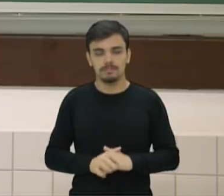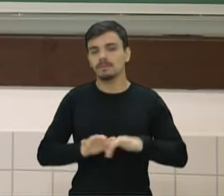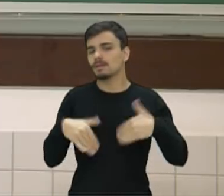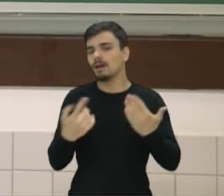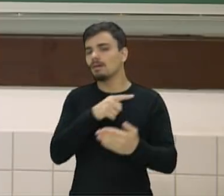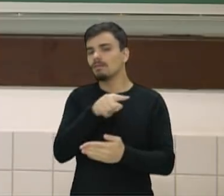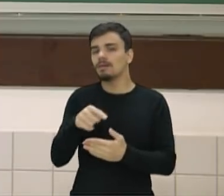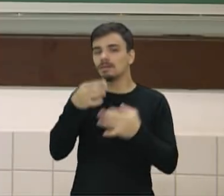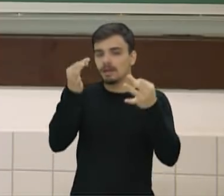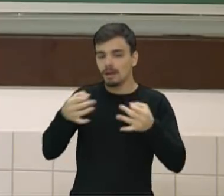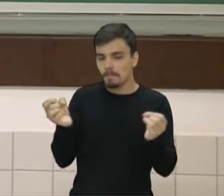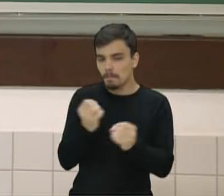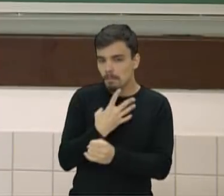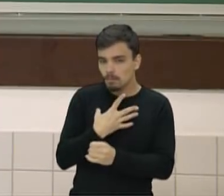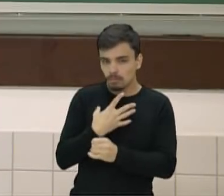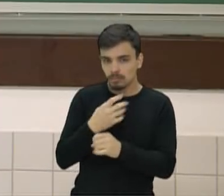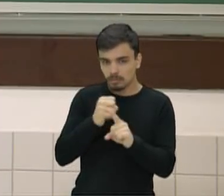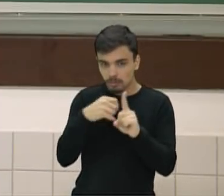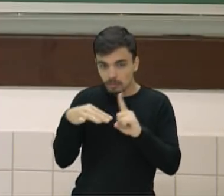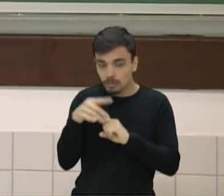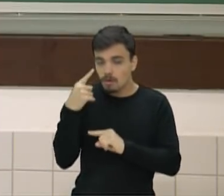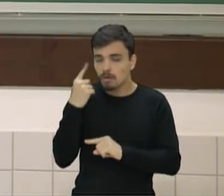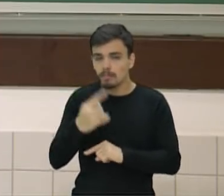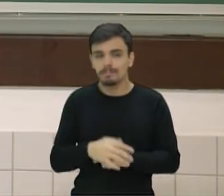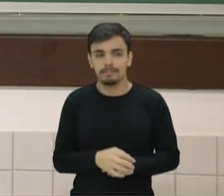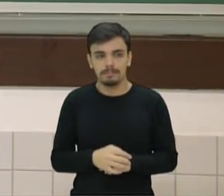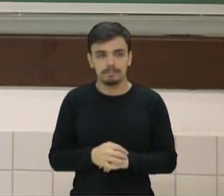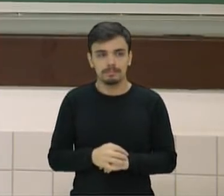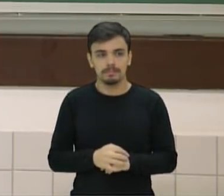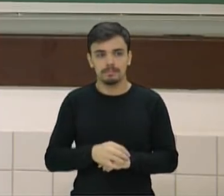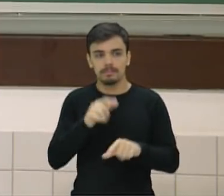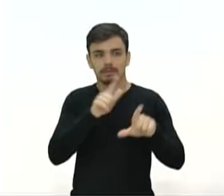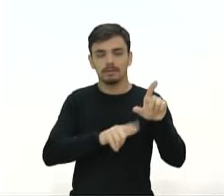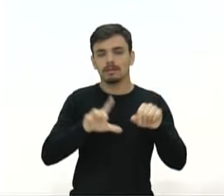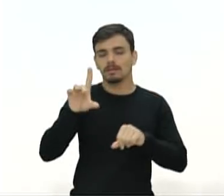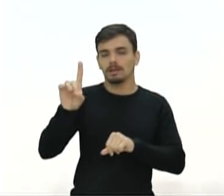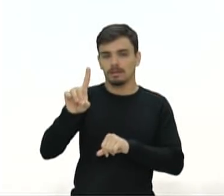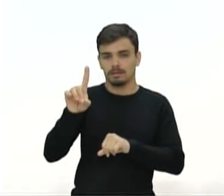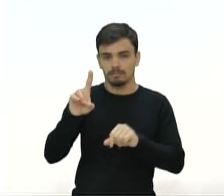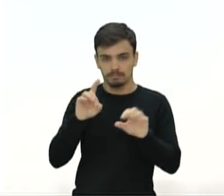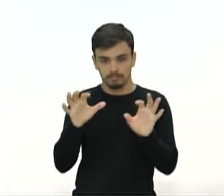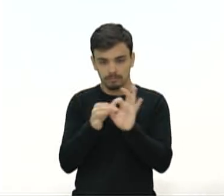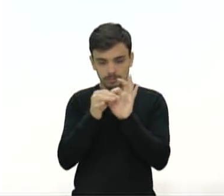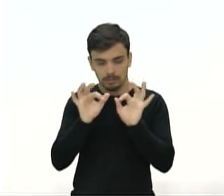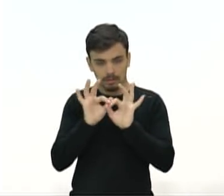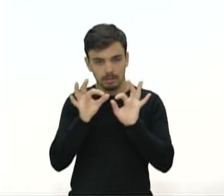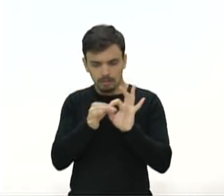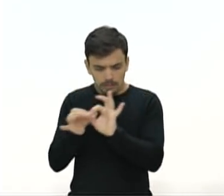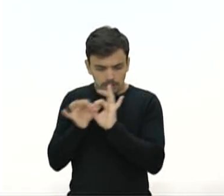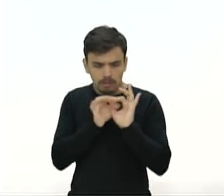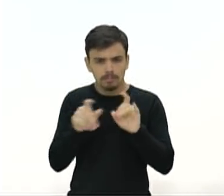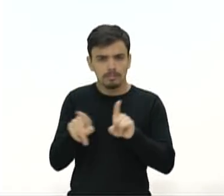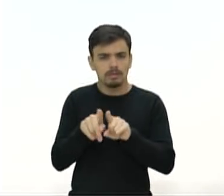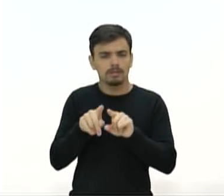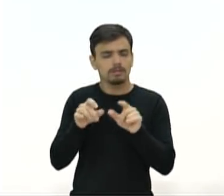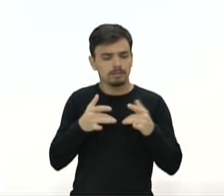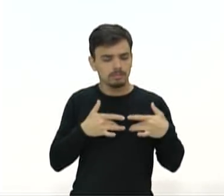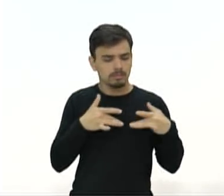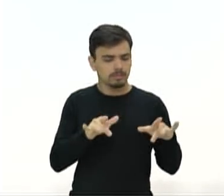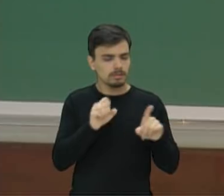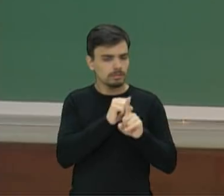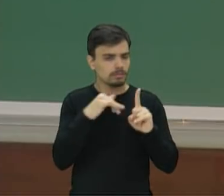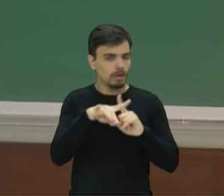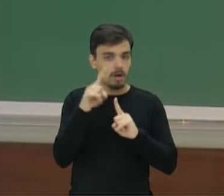E aí, vamos ver quem tá craque na sociologia? Resposta correta: estreitar o laço da solidariedade social. Aqui, lembrando, solidariedade